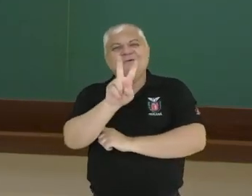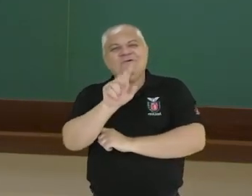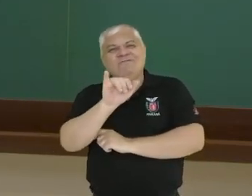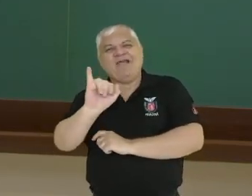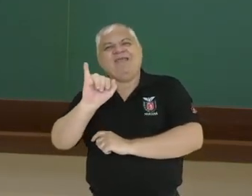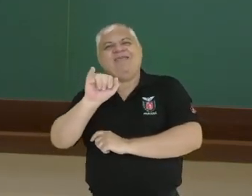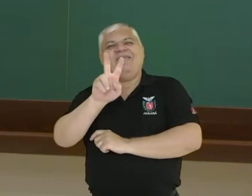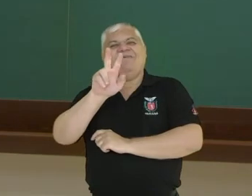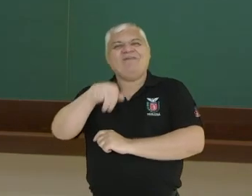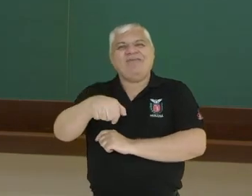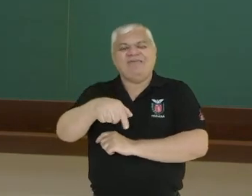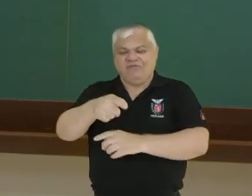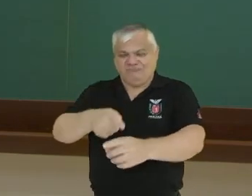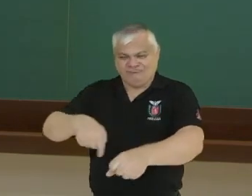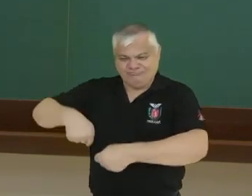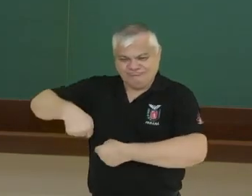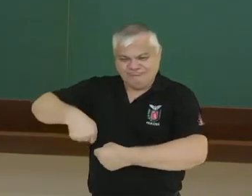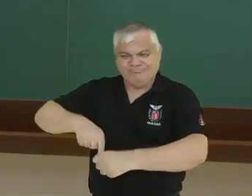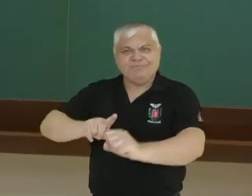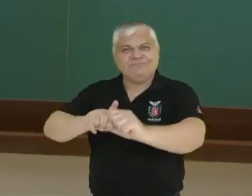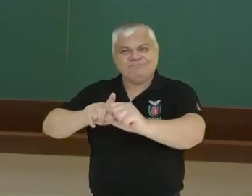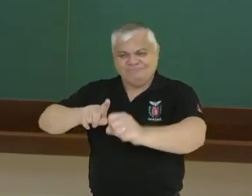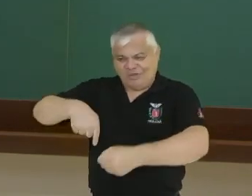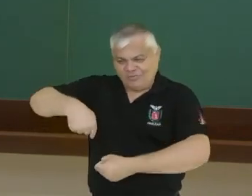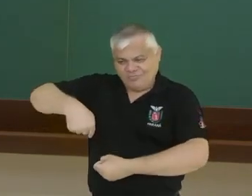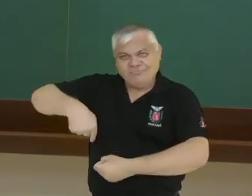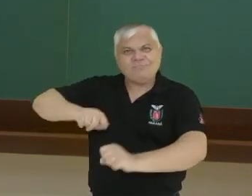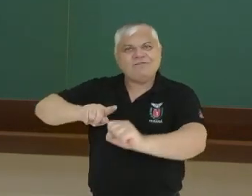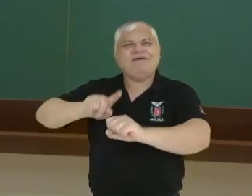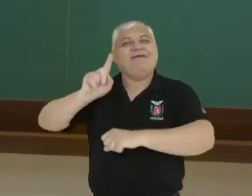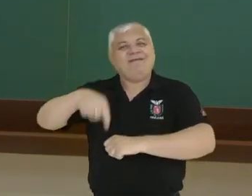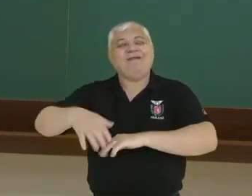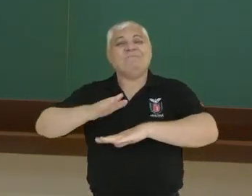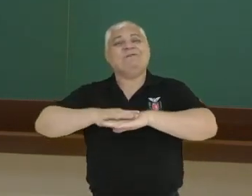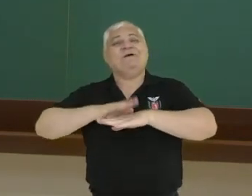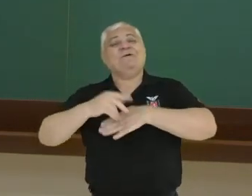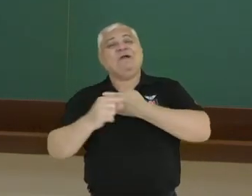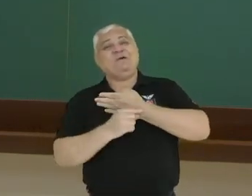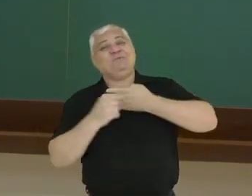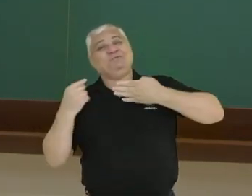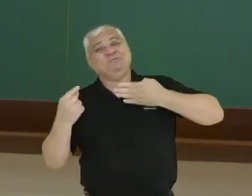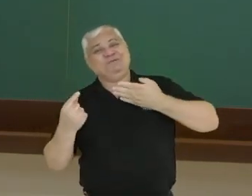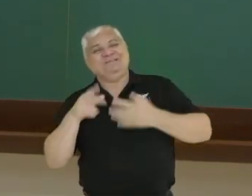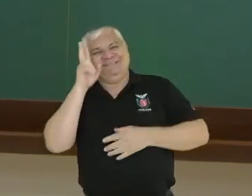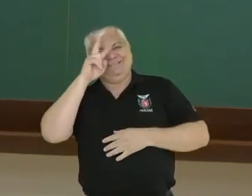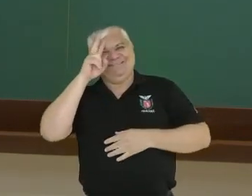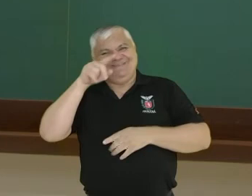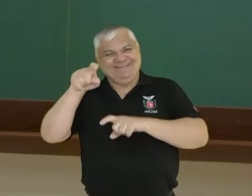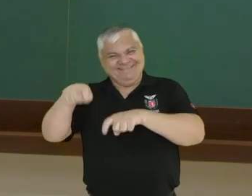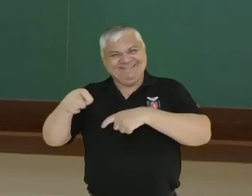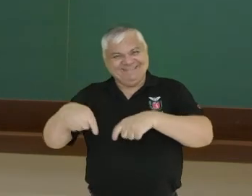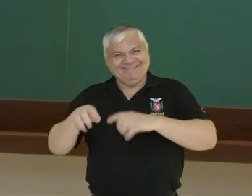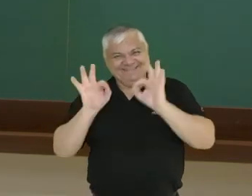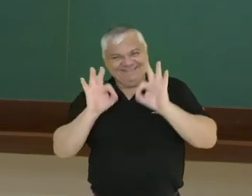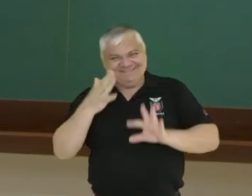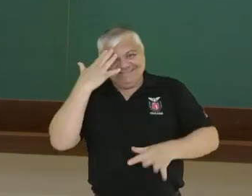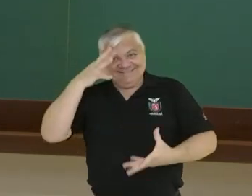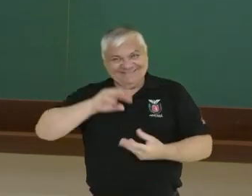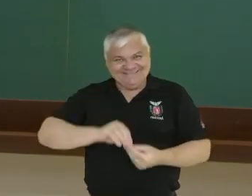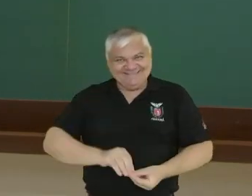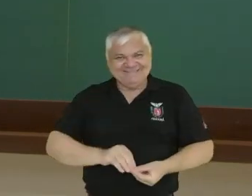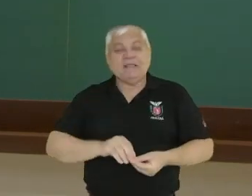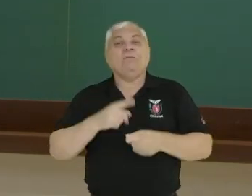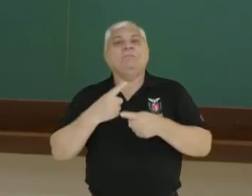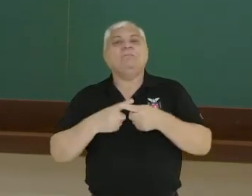Então, essa relação que foi colocada ali, então, pelo autor aqui do nosso caos. Perfeito? Entenderam, então, o